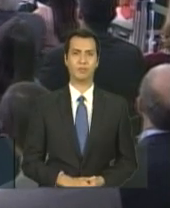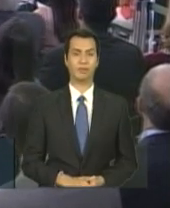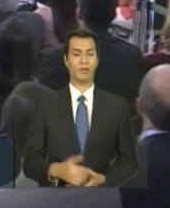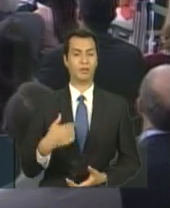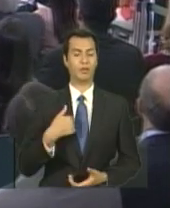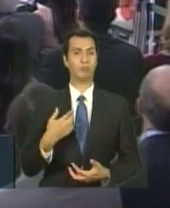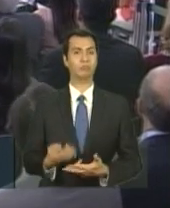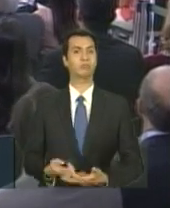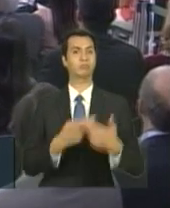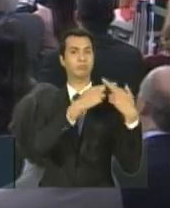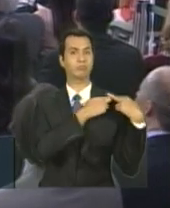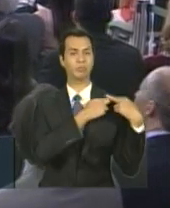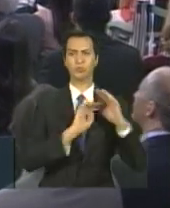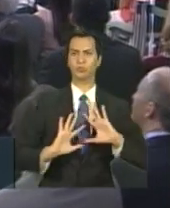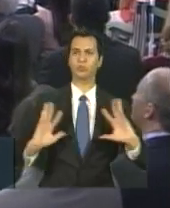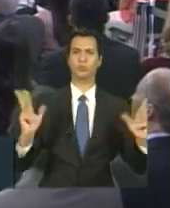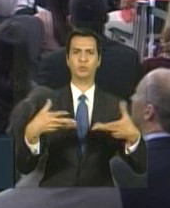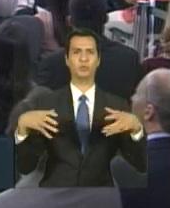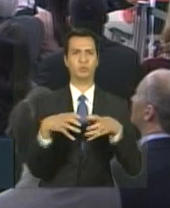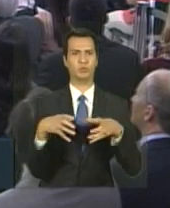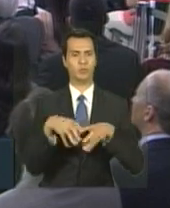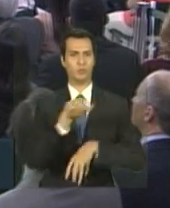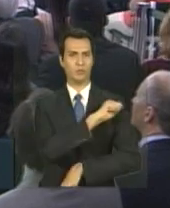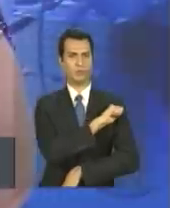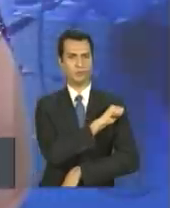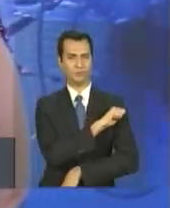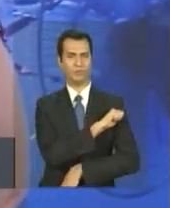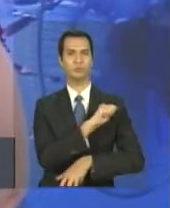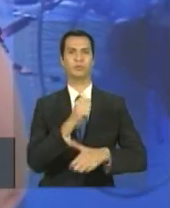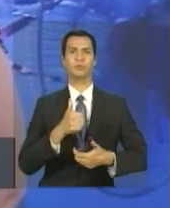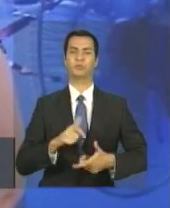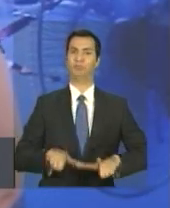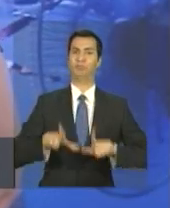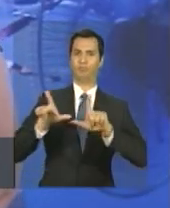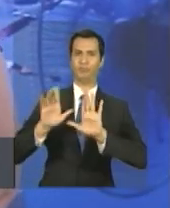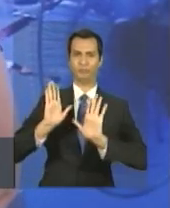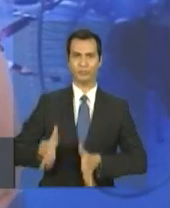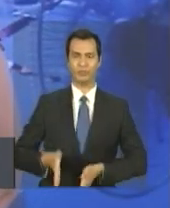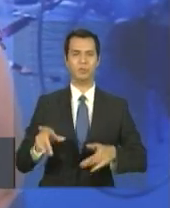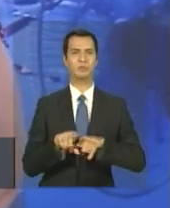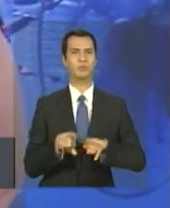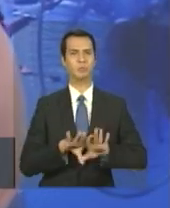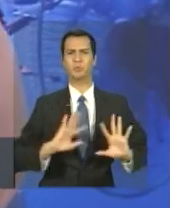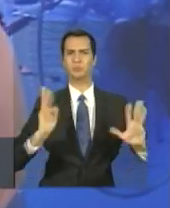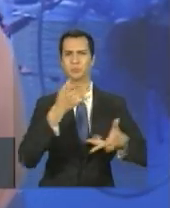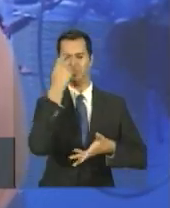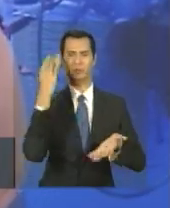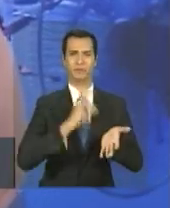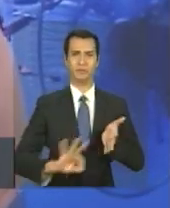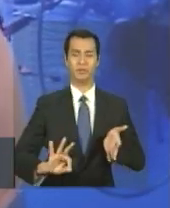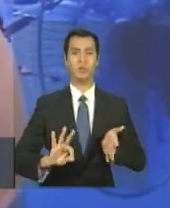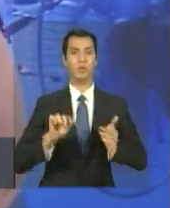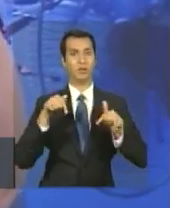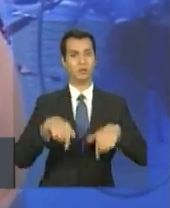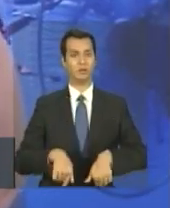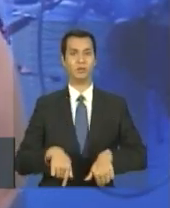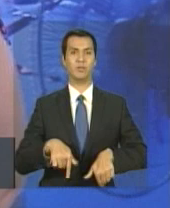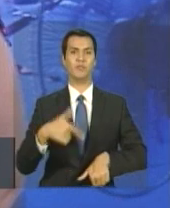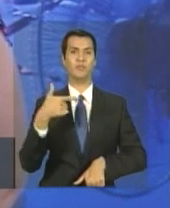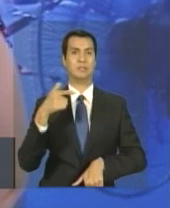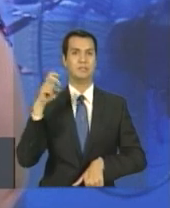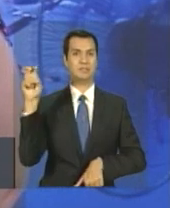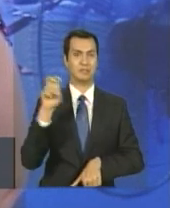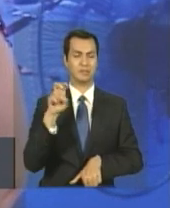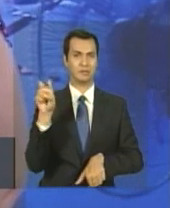em nome de todos os premiados e participantes da 25ª edição do Prêmio Jovem